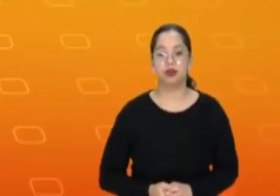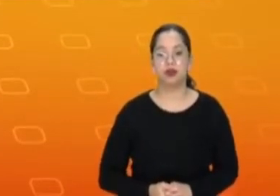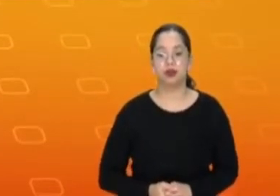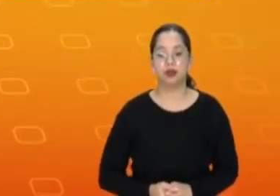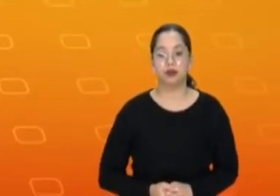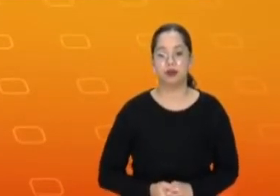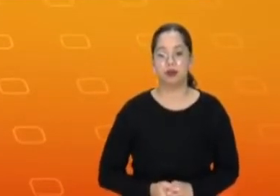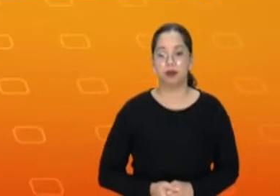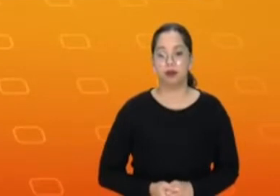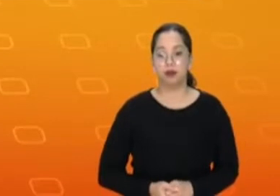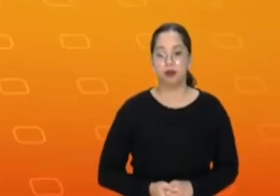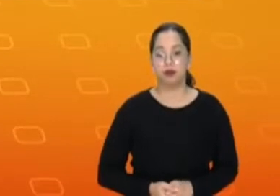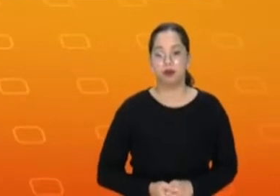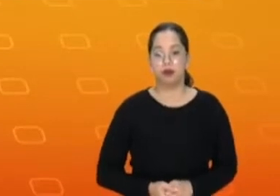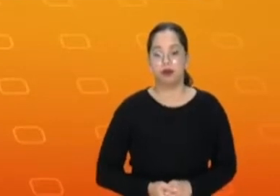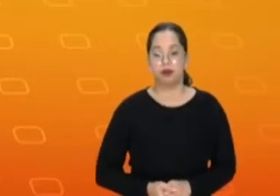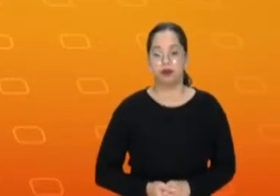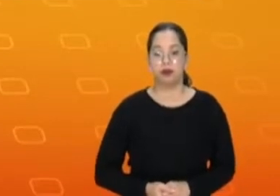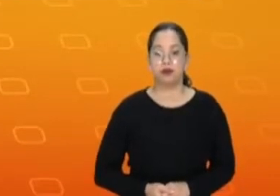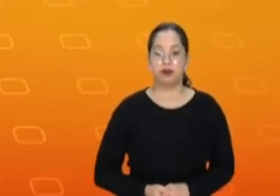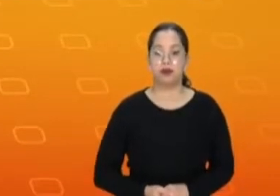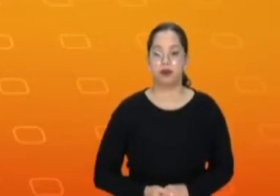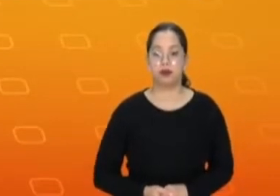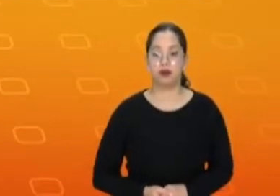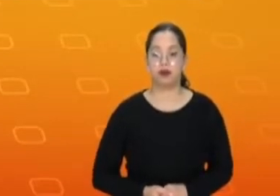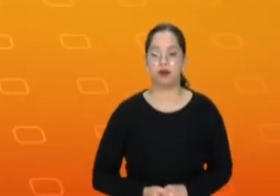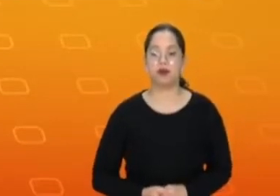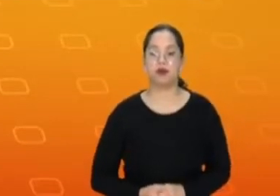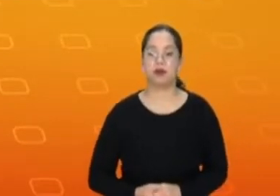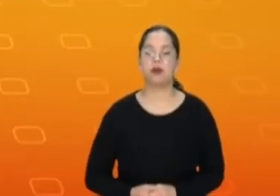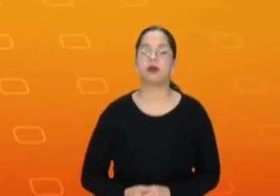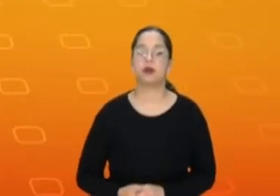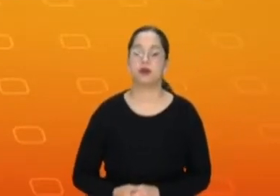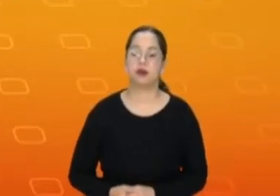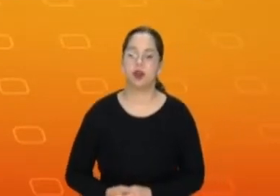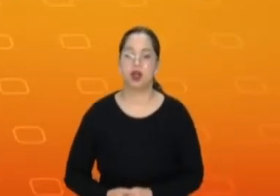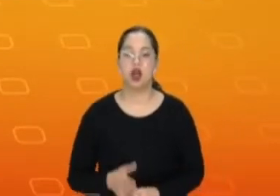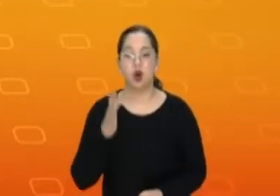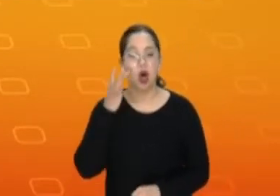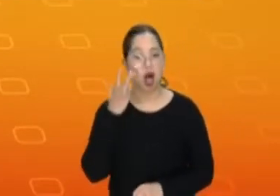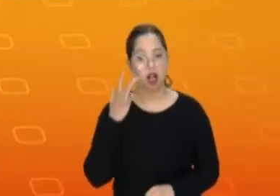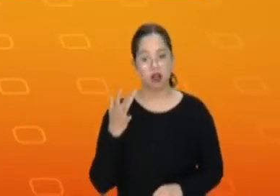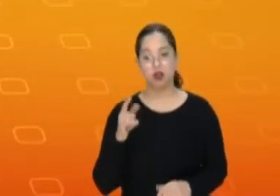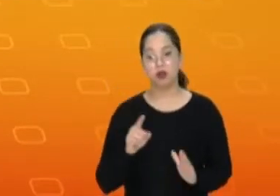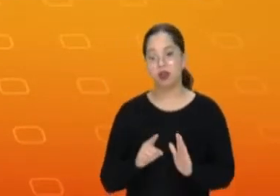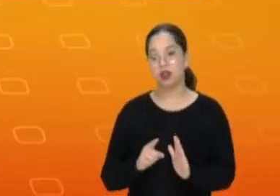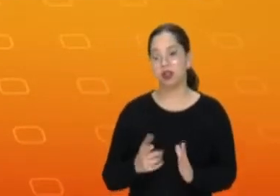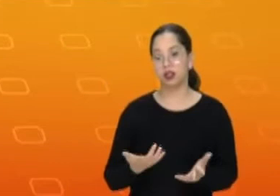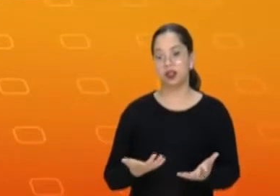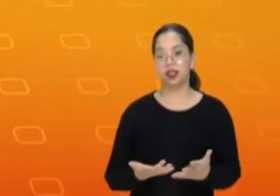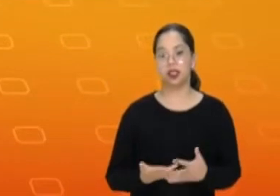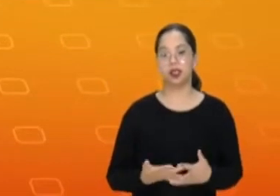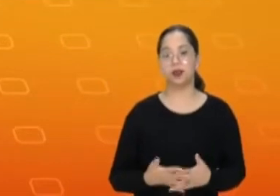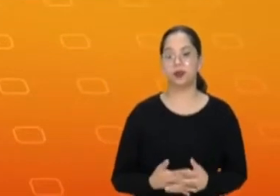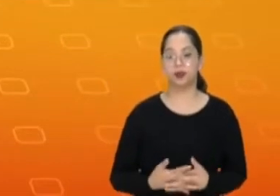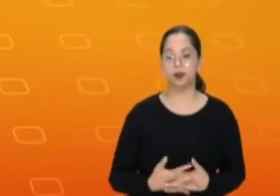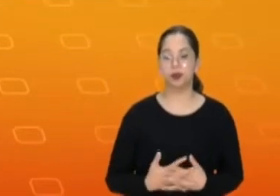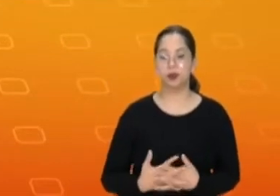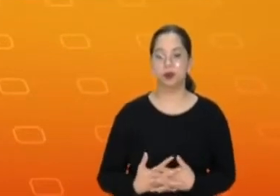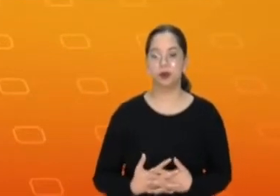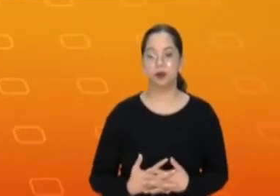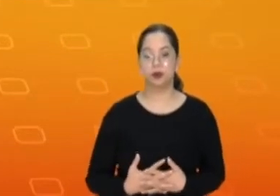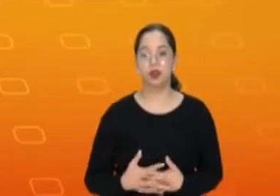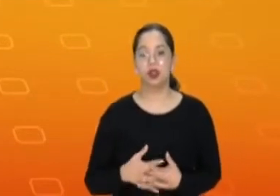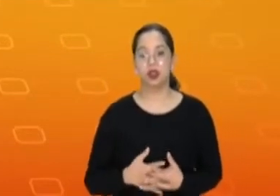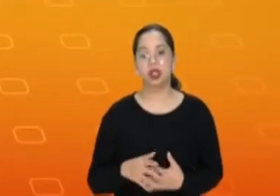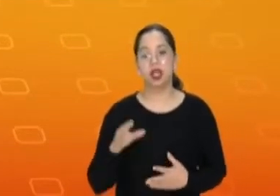como primeiros orientadores, né, e com essa relação da SET com a área acadêmica,